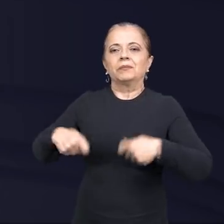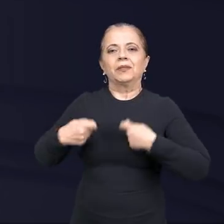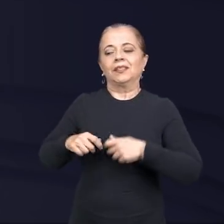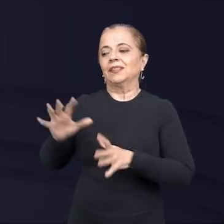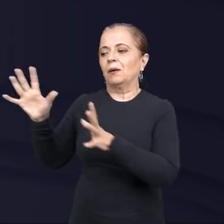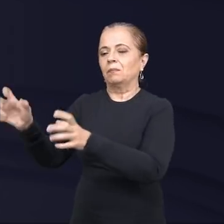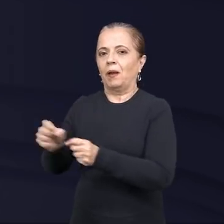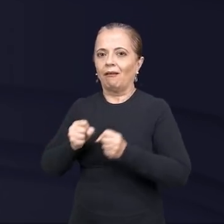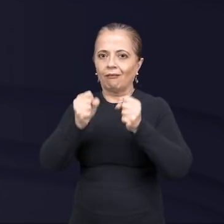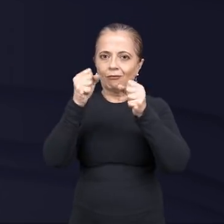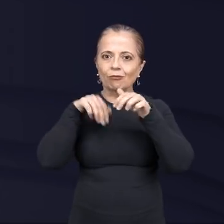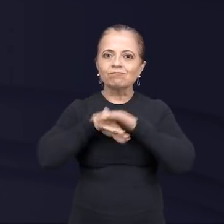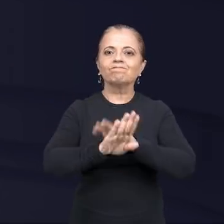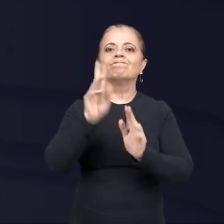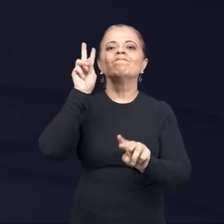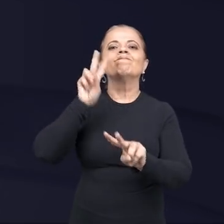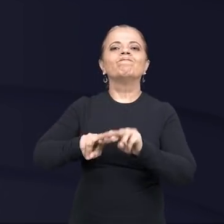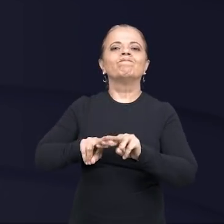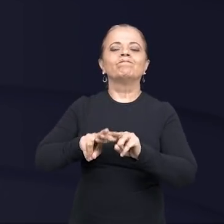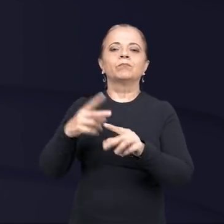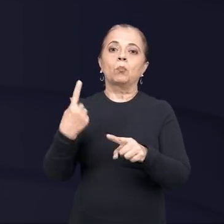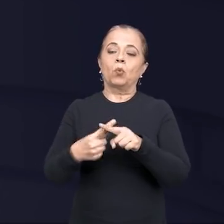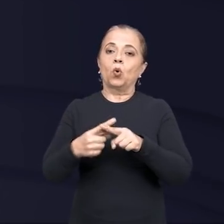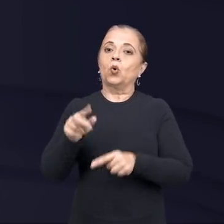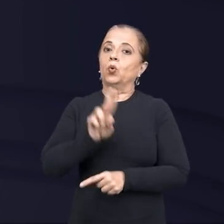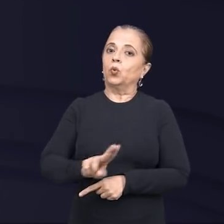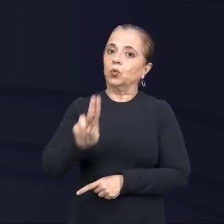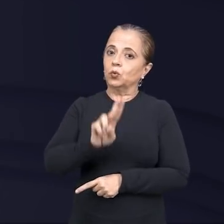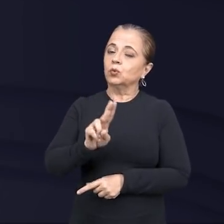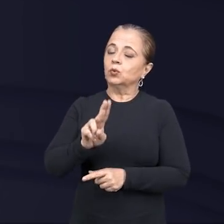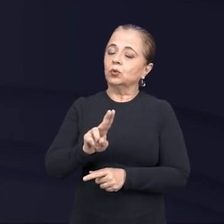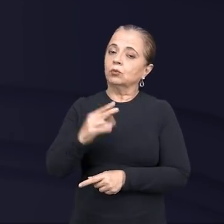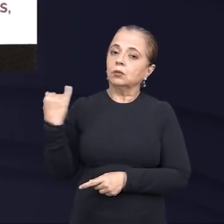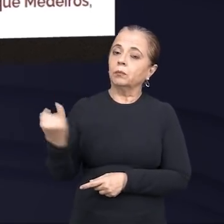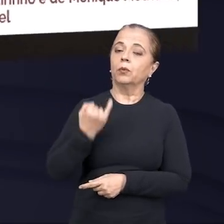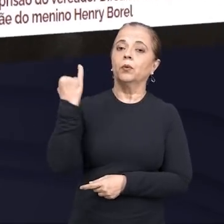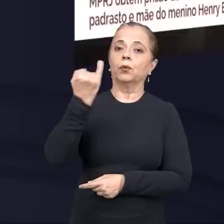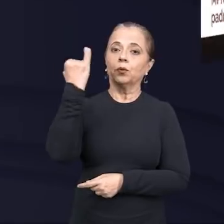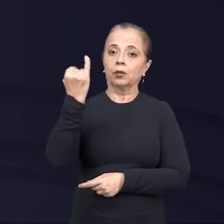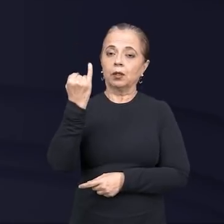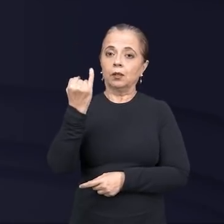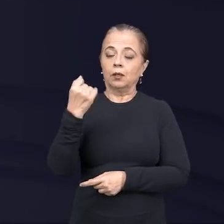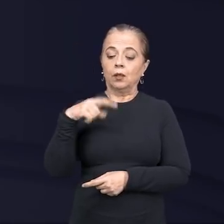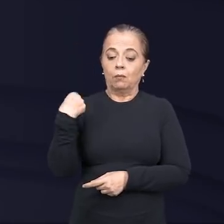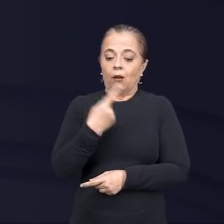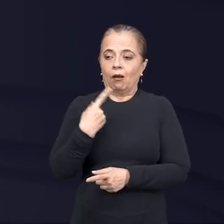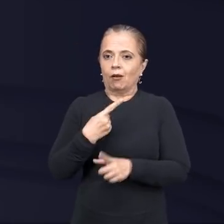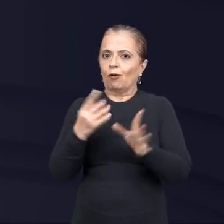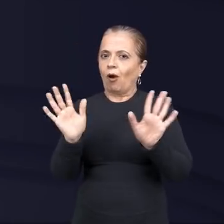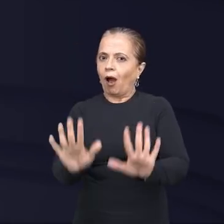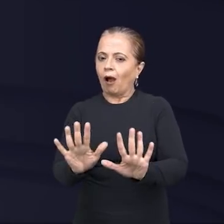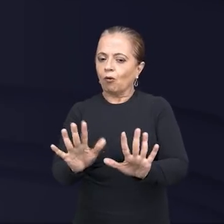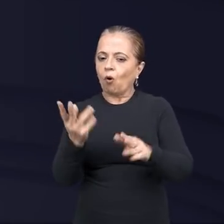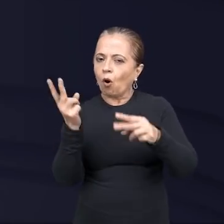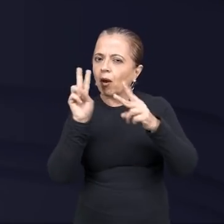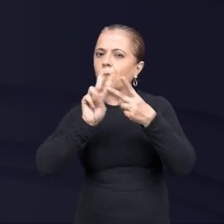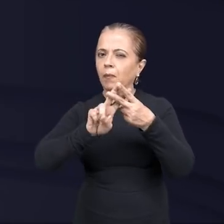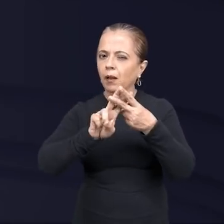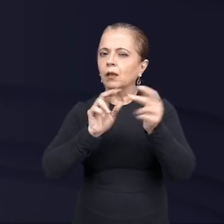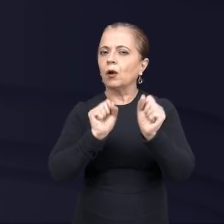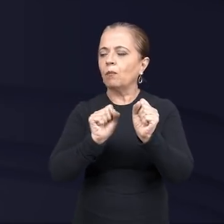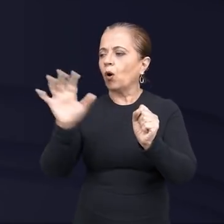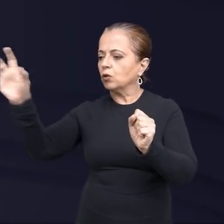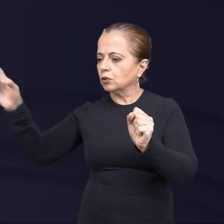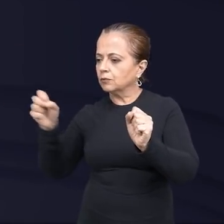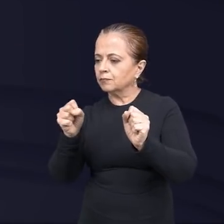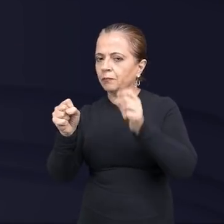nesse momento procedimental, ela era não só útil, né, para que a gente pudesse colher os